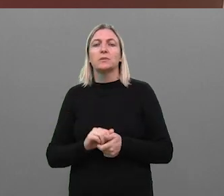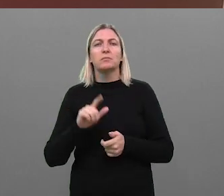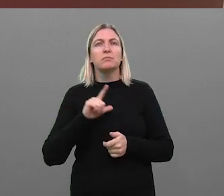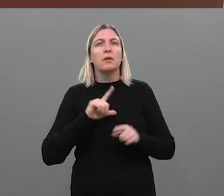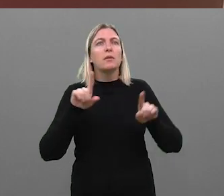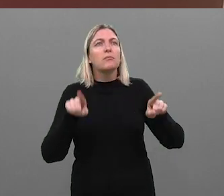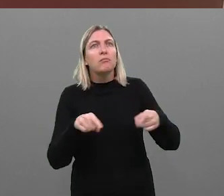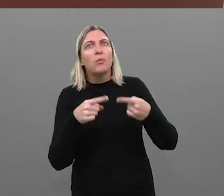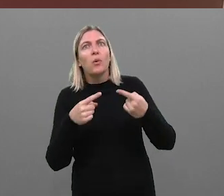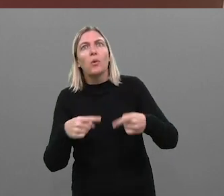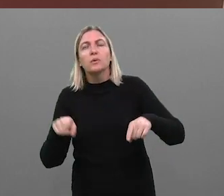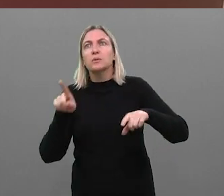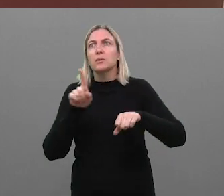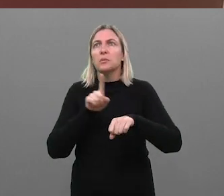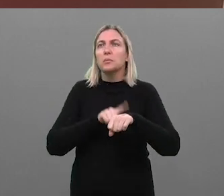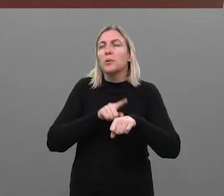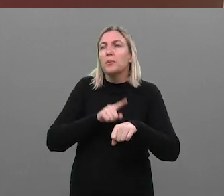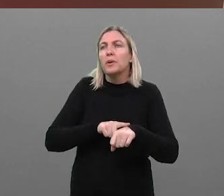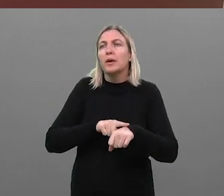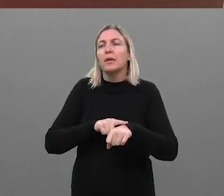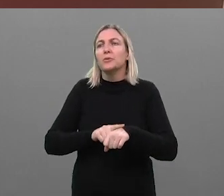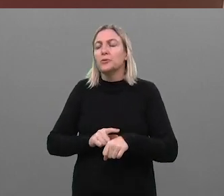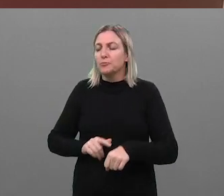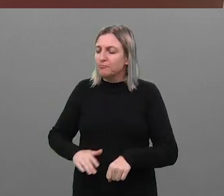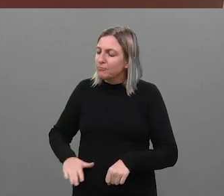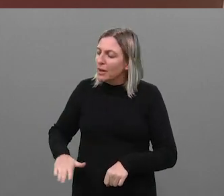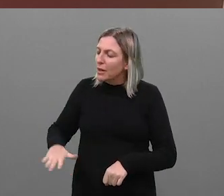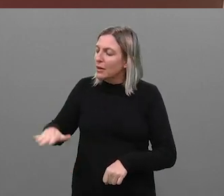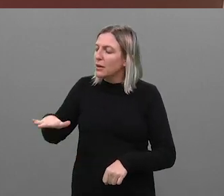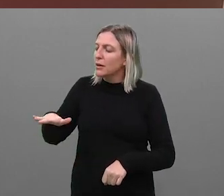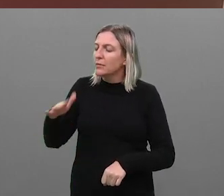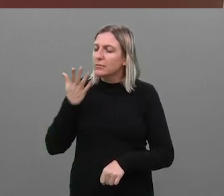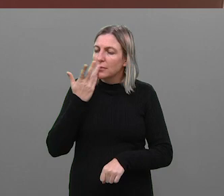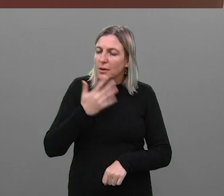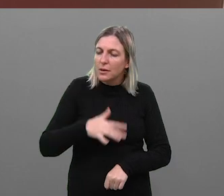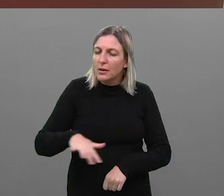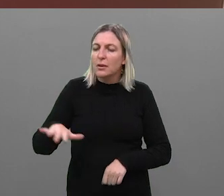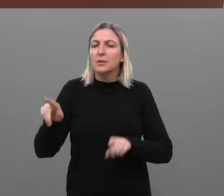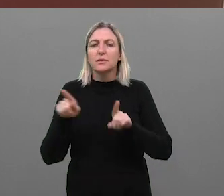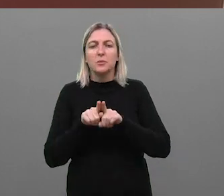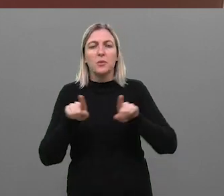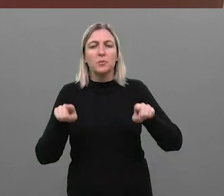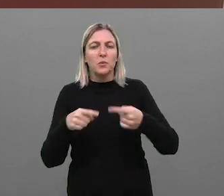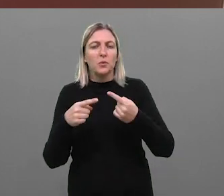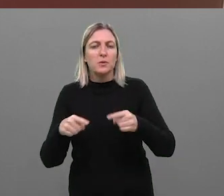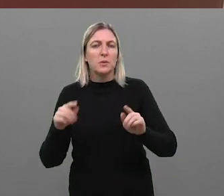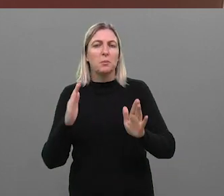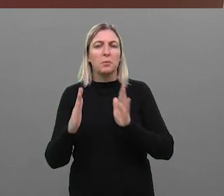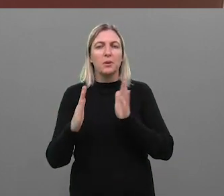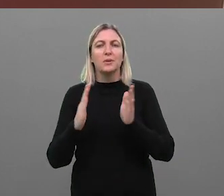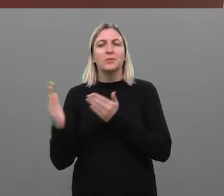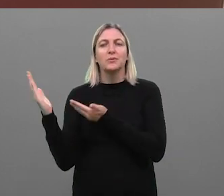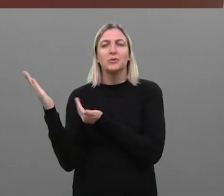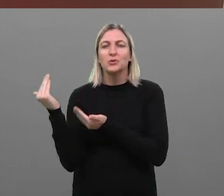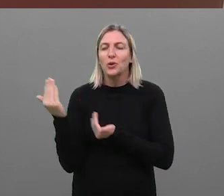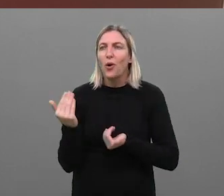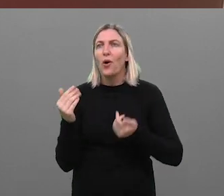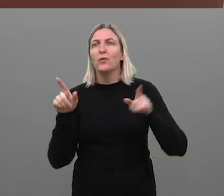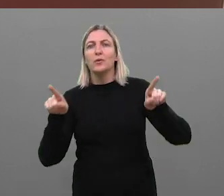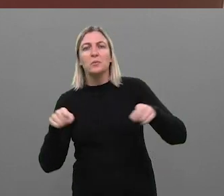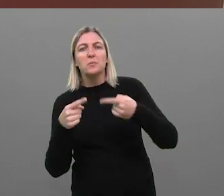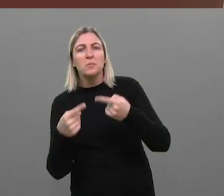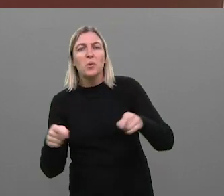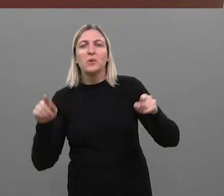né ela tem uma tem existe uma música PR da infância existe uma música da adolescência da